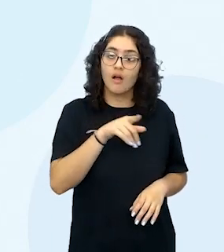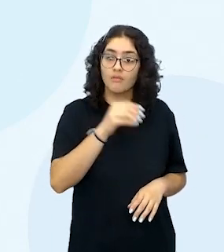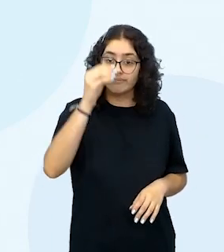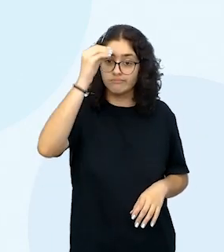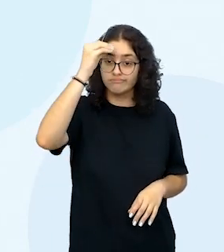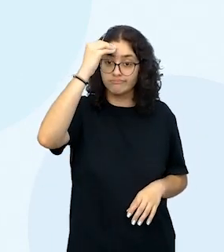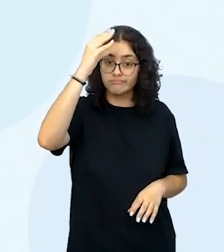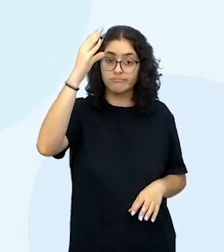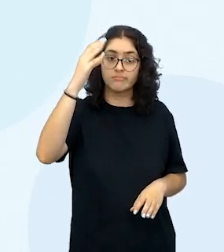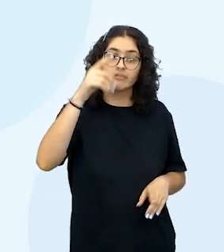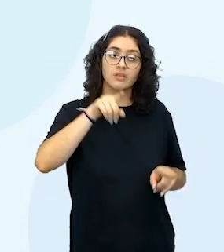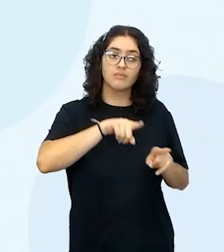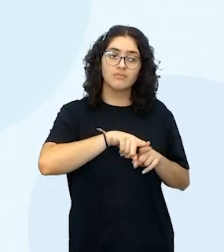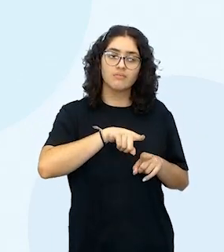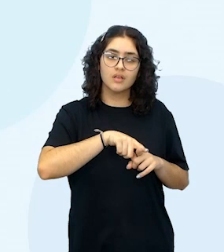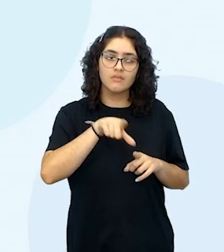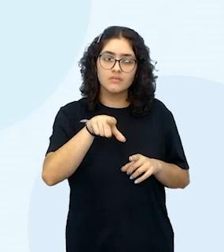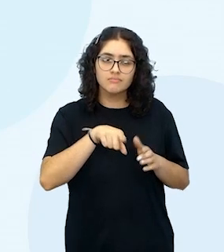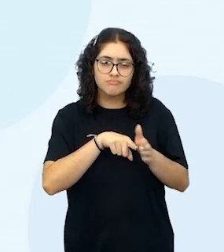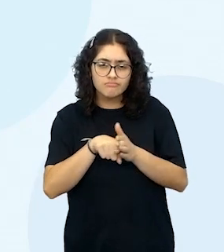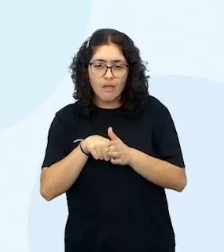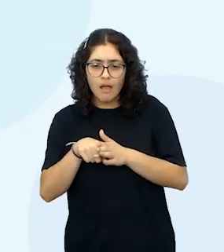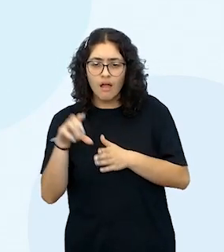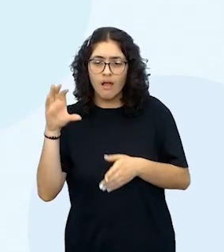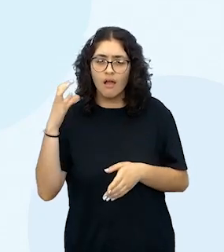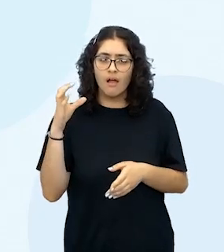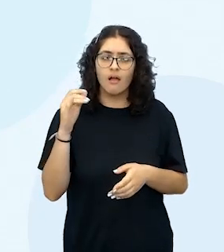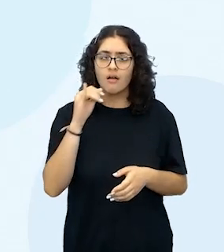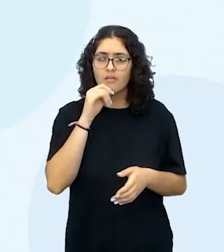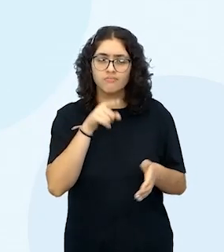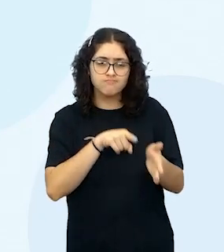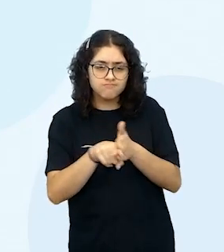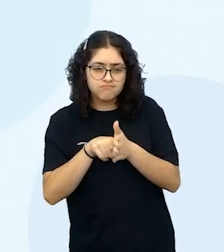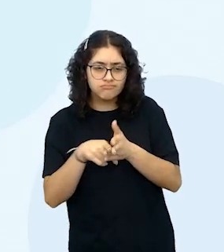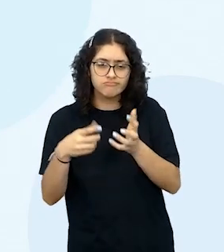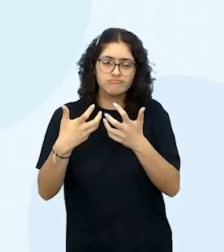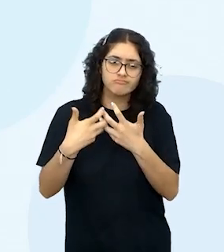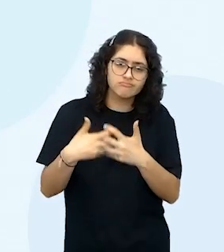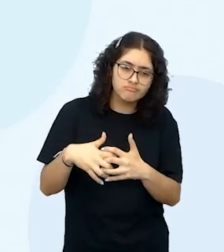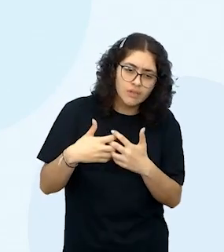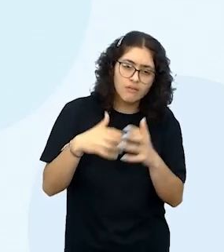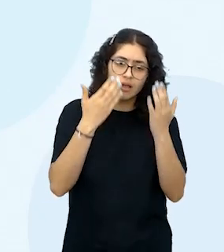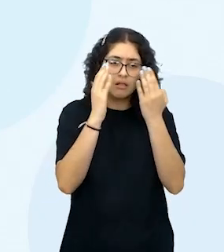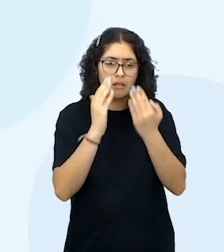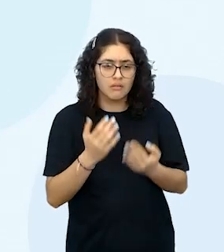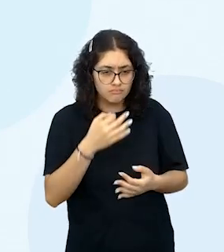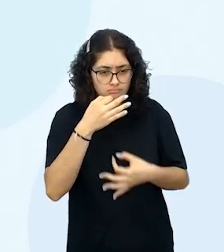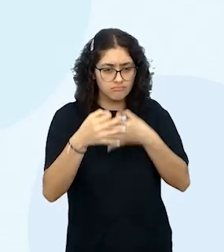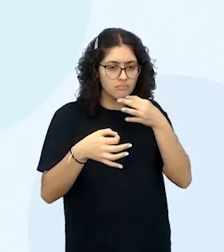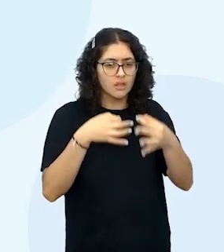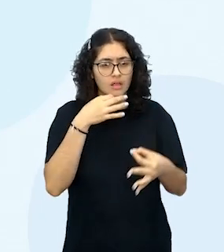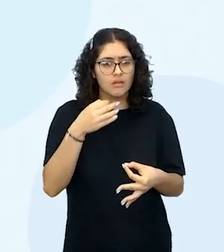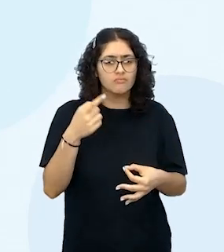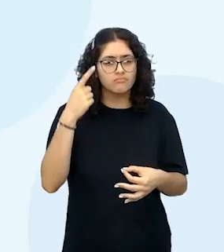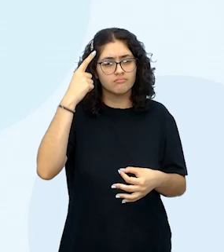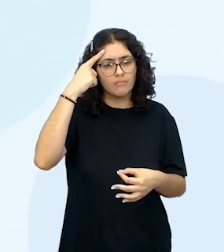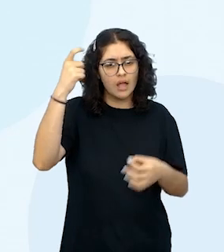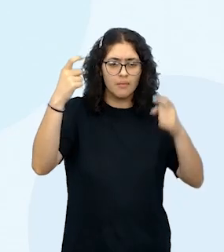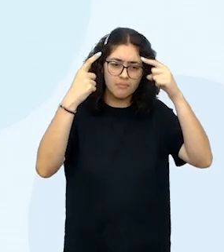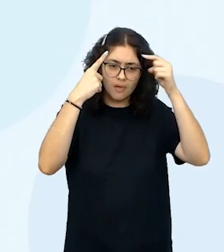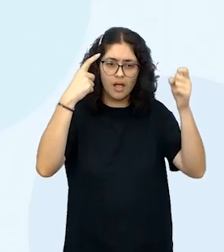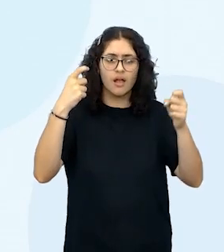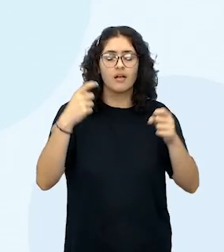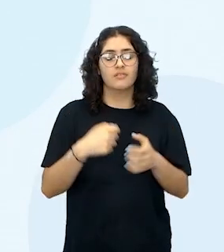recorrer à abordagem própria das ciências, incluindo a investigação, a reflexão, a análise crítica, a imaginação e criatividade,